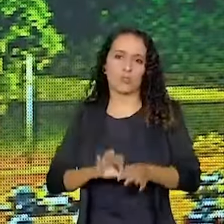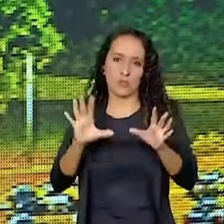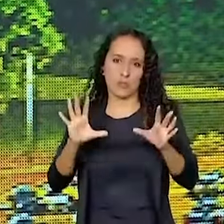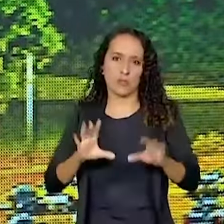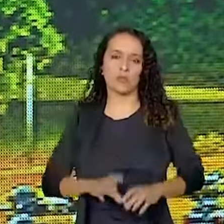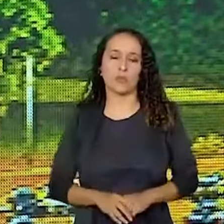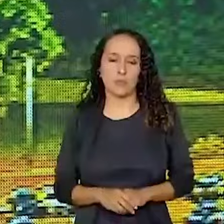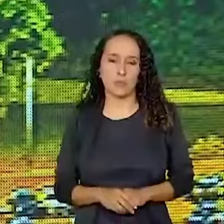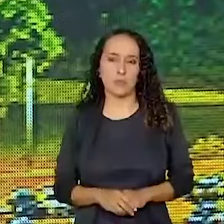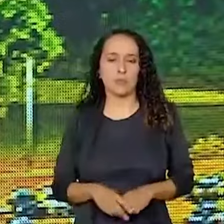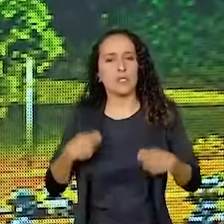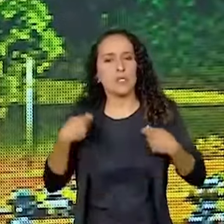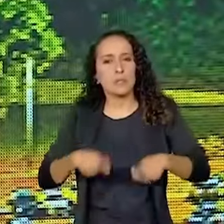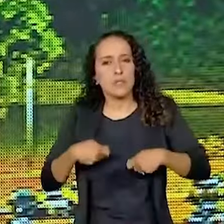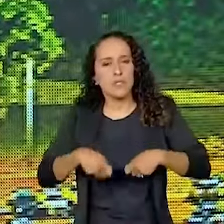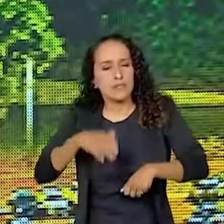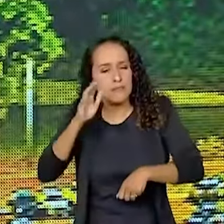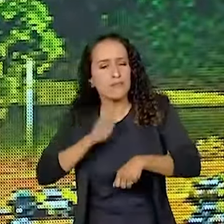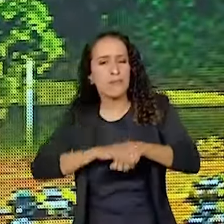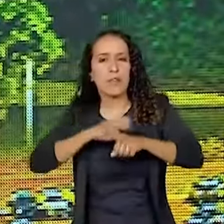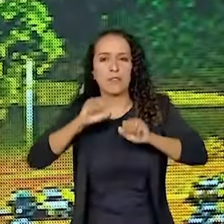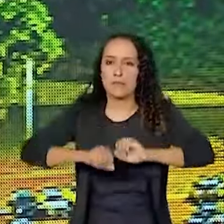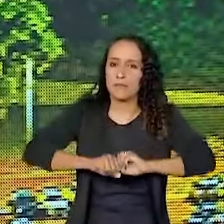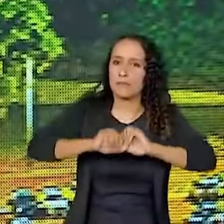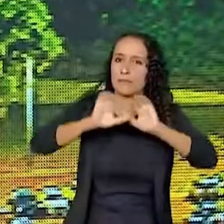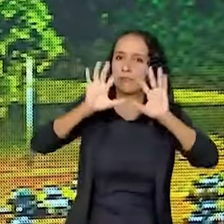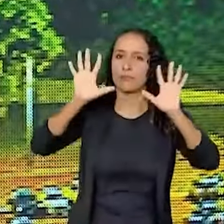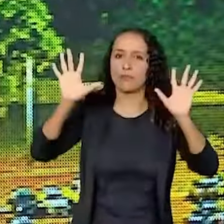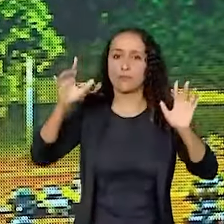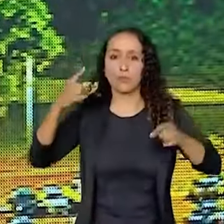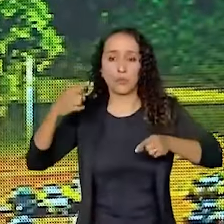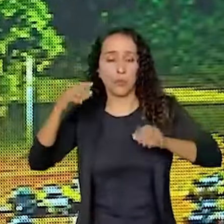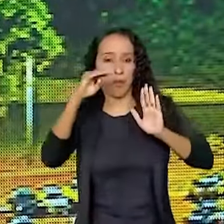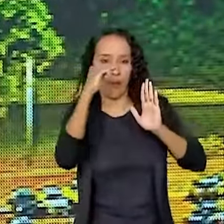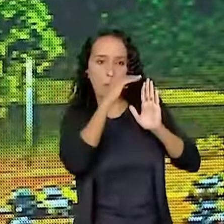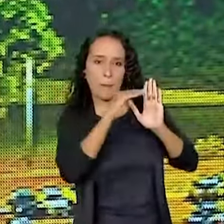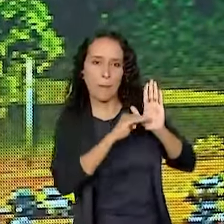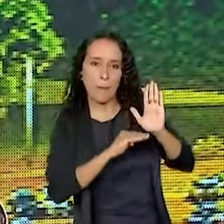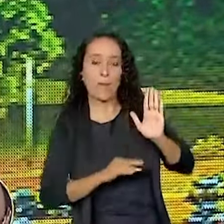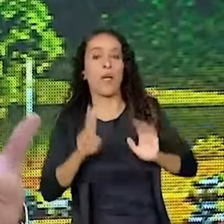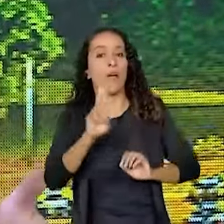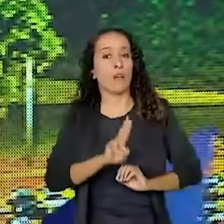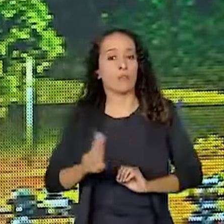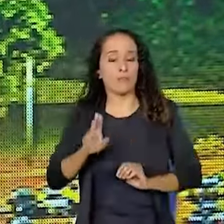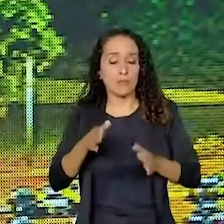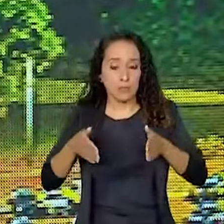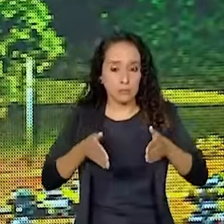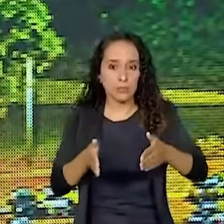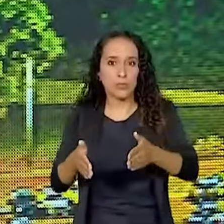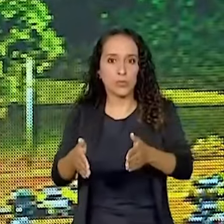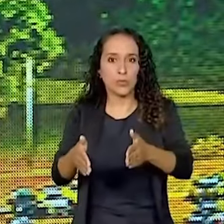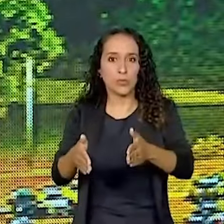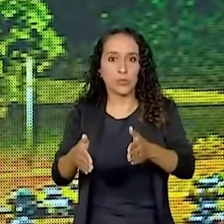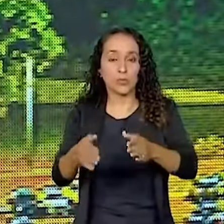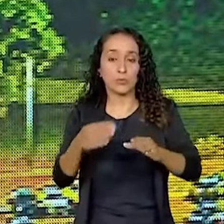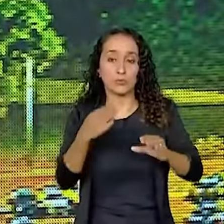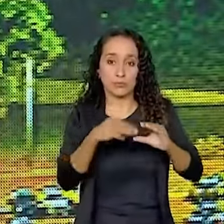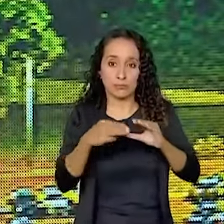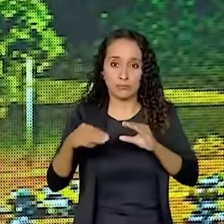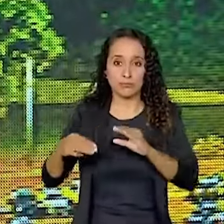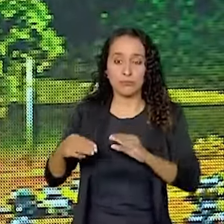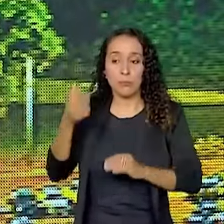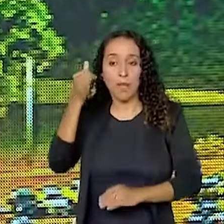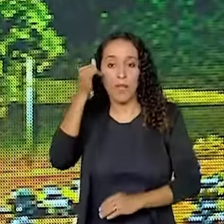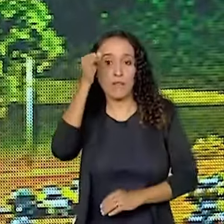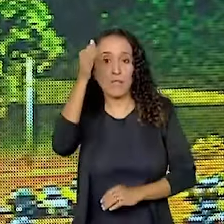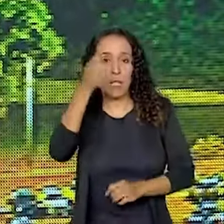É necessário maior transparência dos critérios utilizados nesse direcionamento de mensagens para